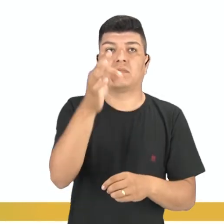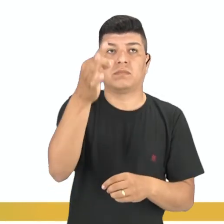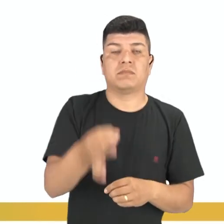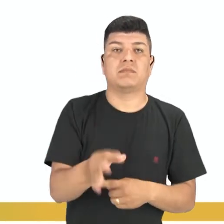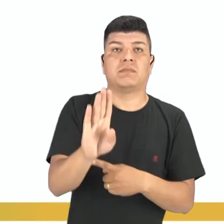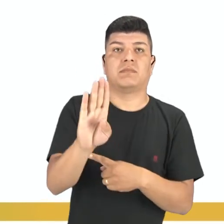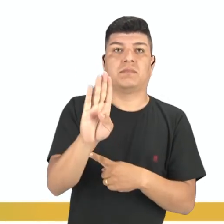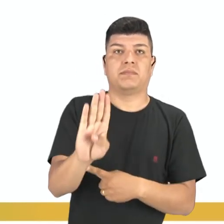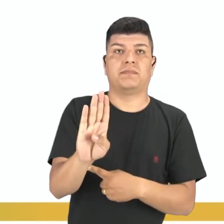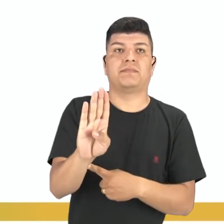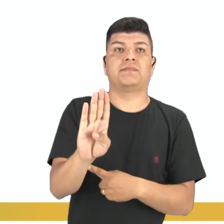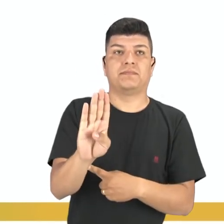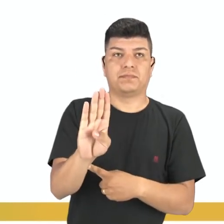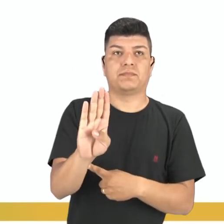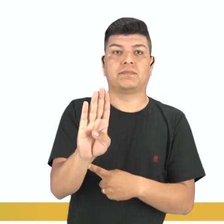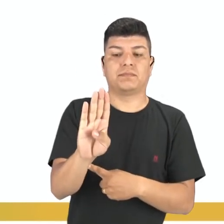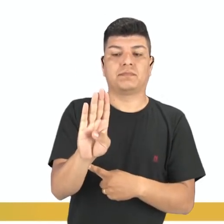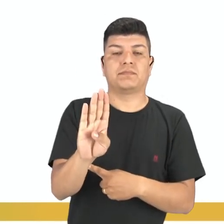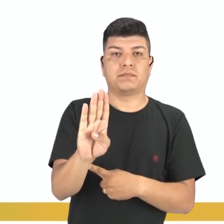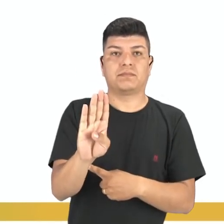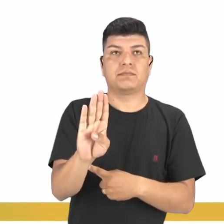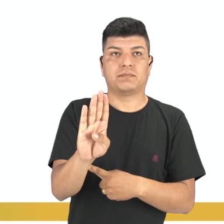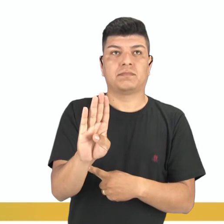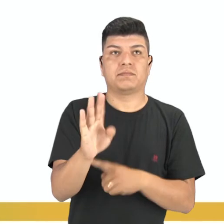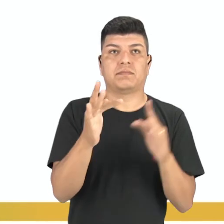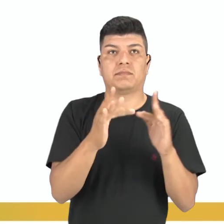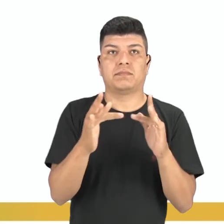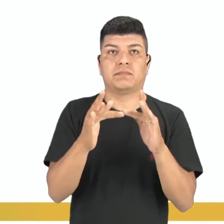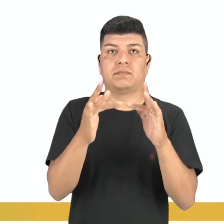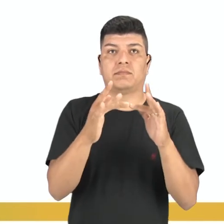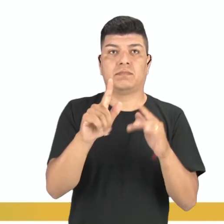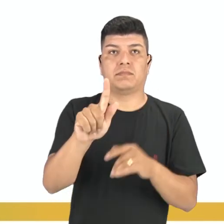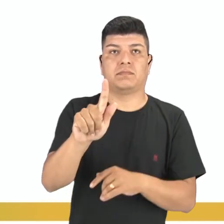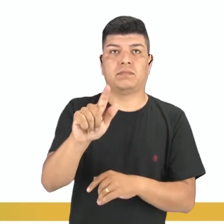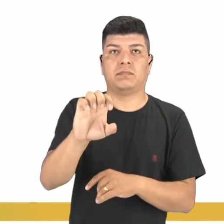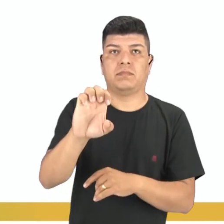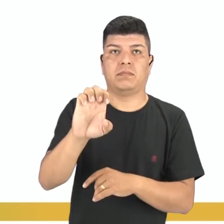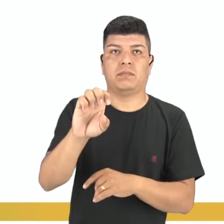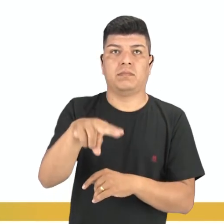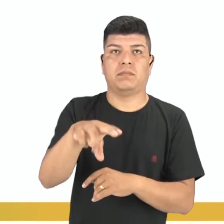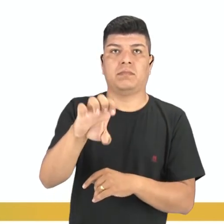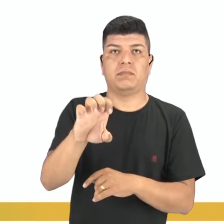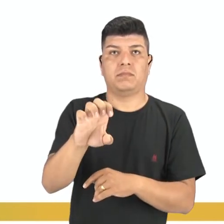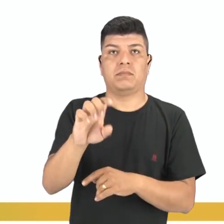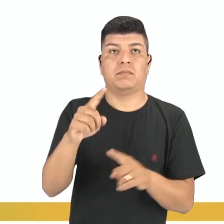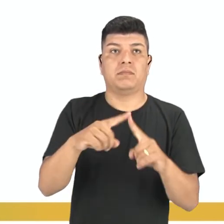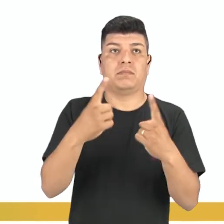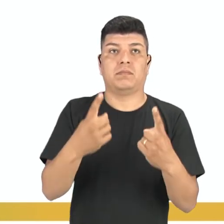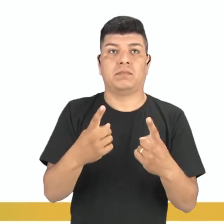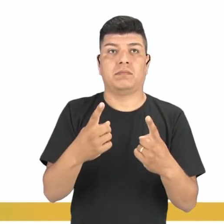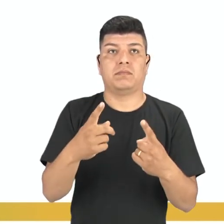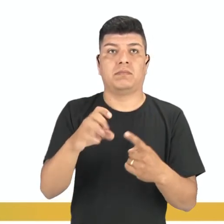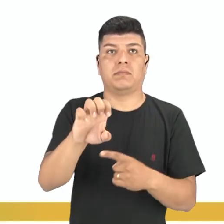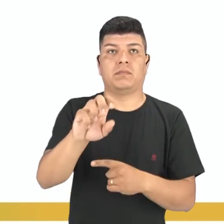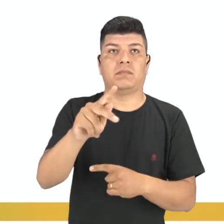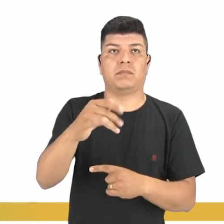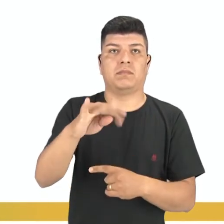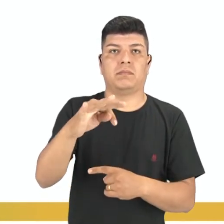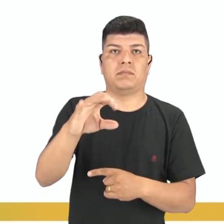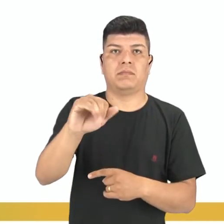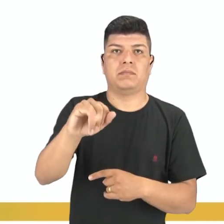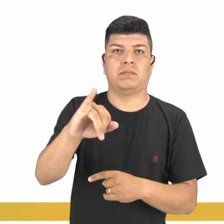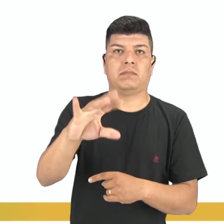vamos ver a resposta letra B uma interação gênica é denominada de não-epistática quando